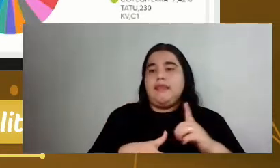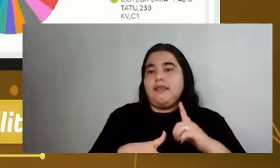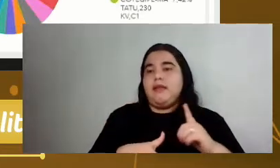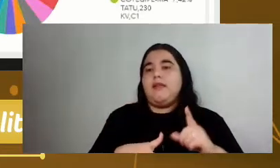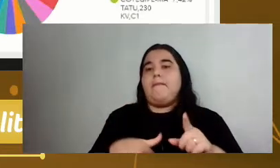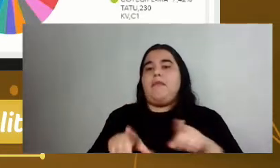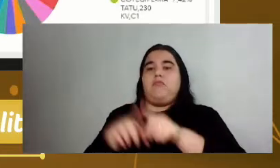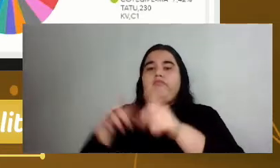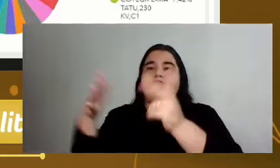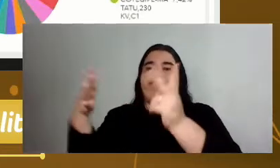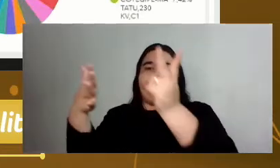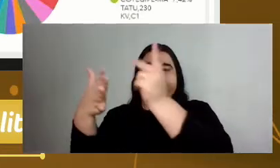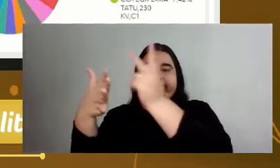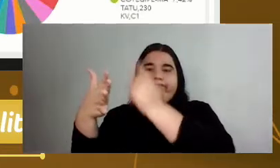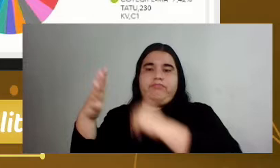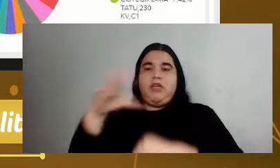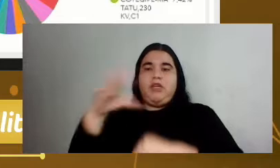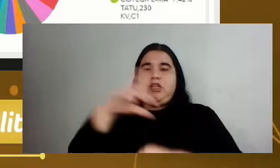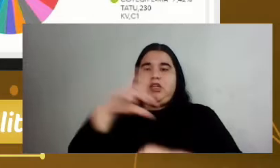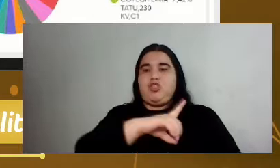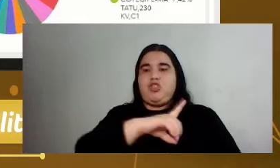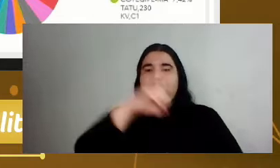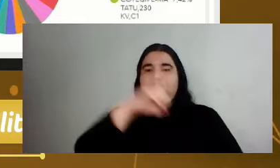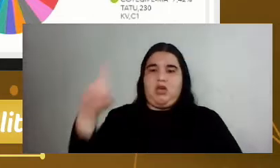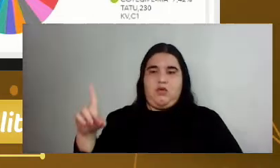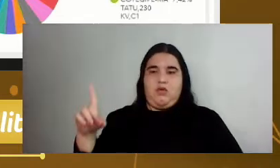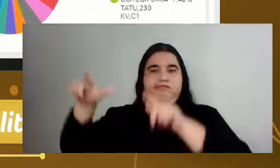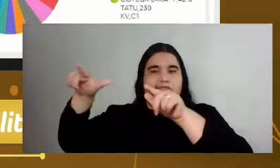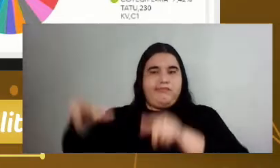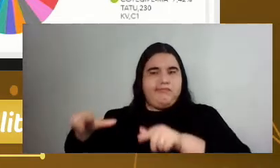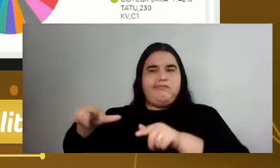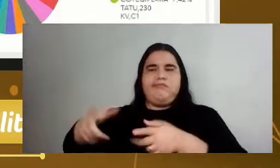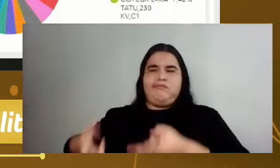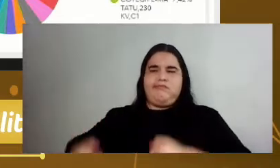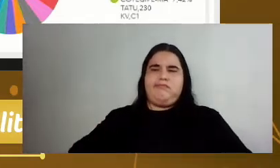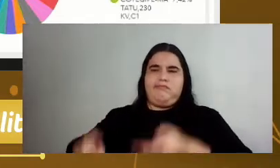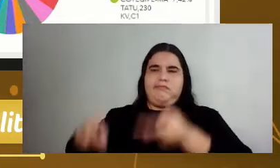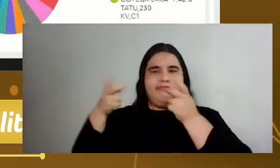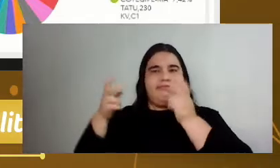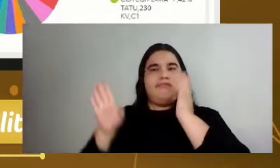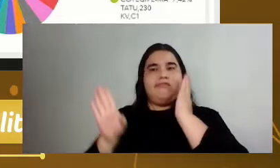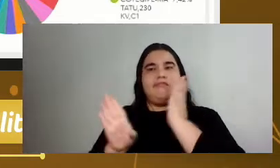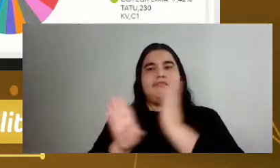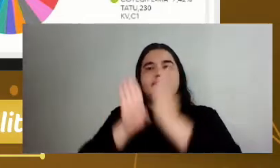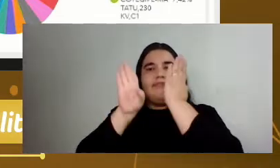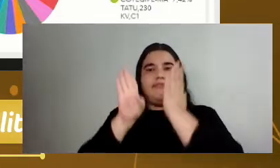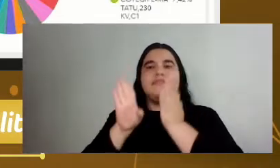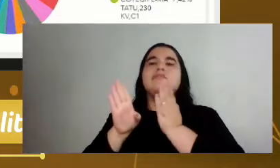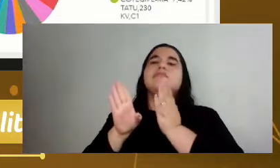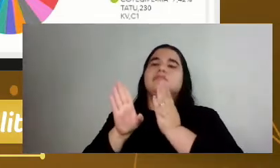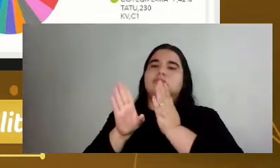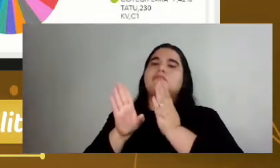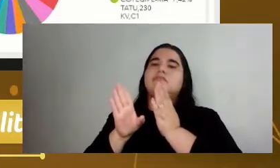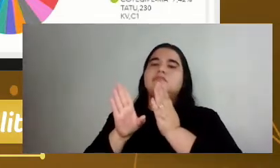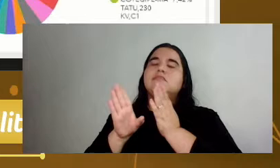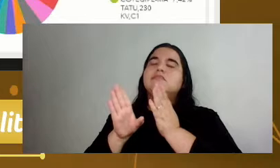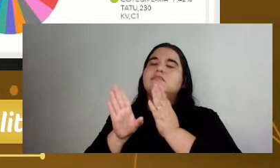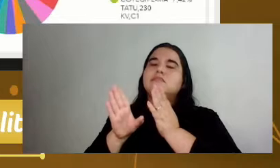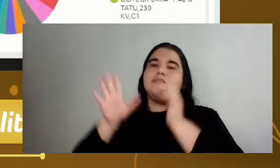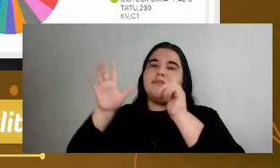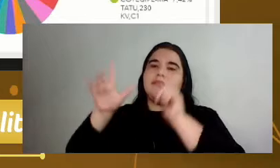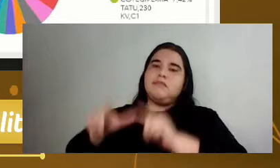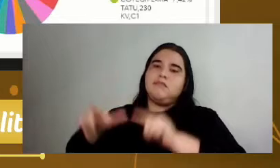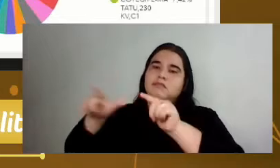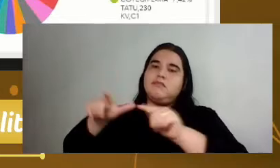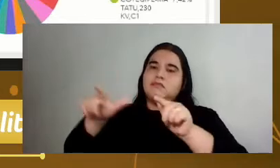superior direita, o mapa, onde são identificadas, onde estão localizadas essas